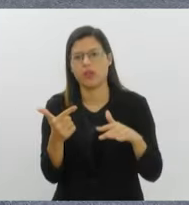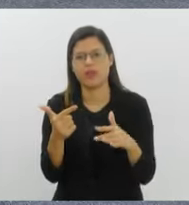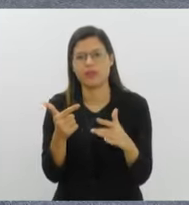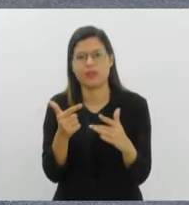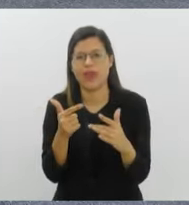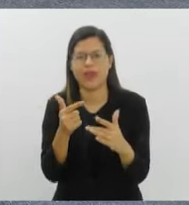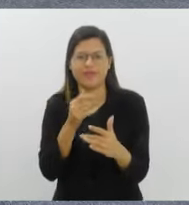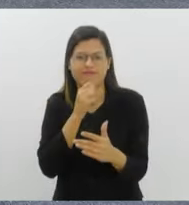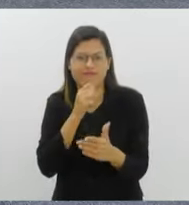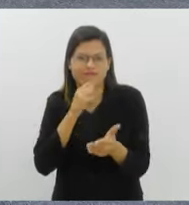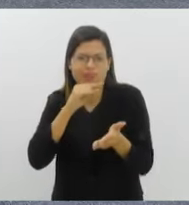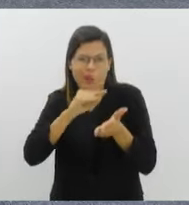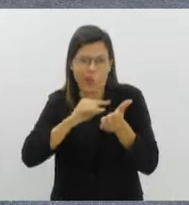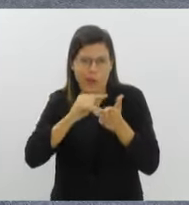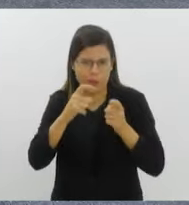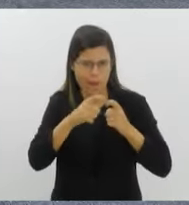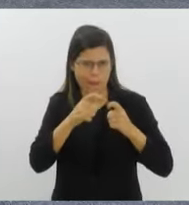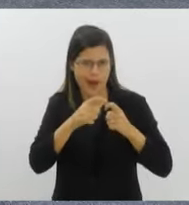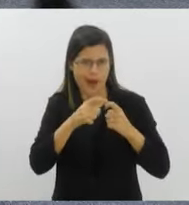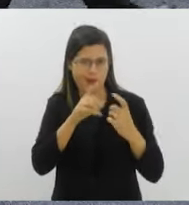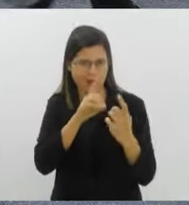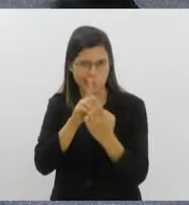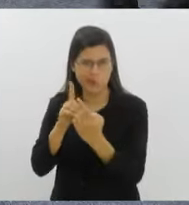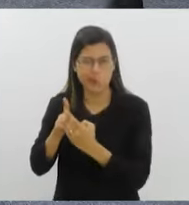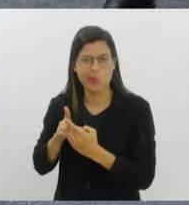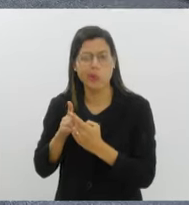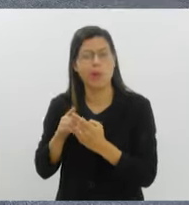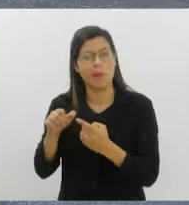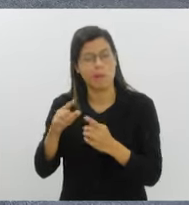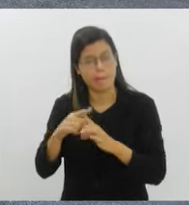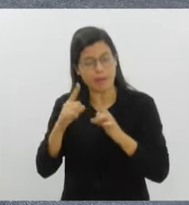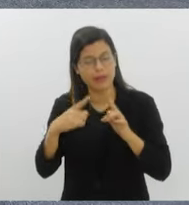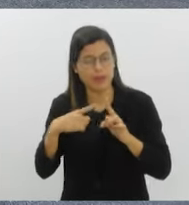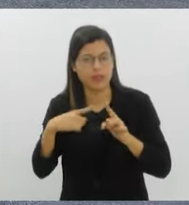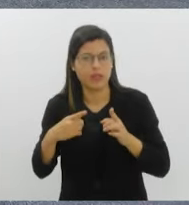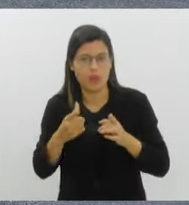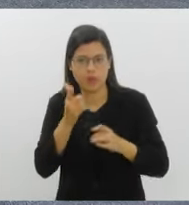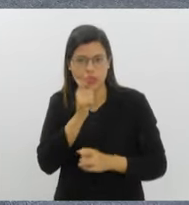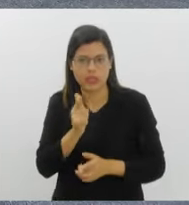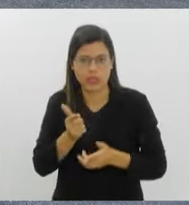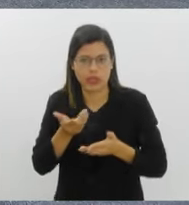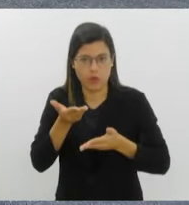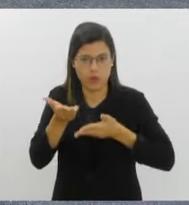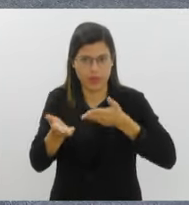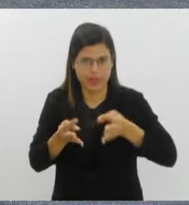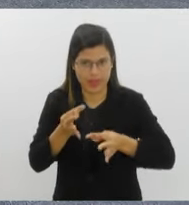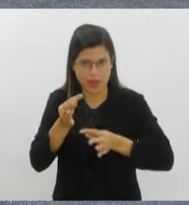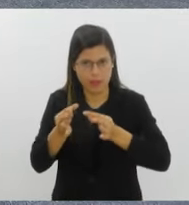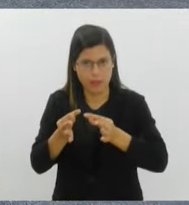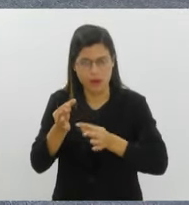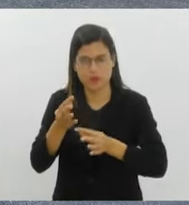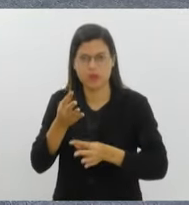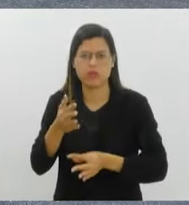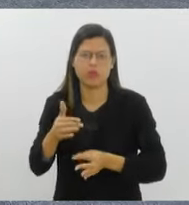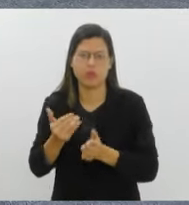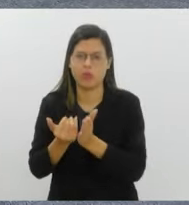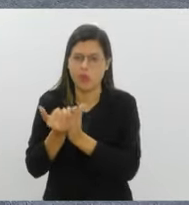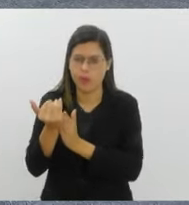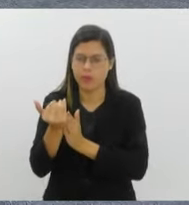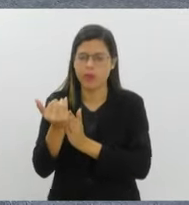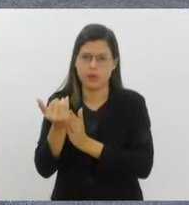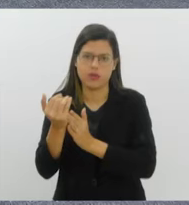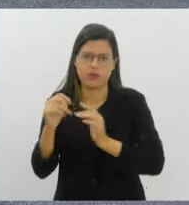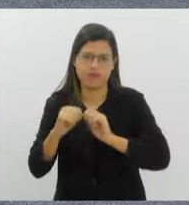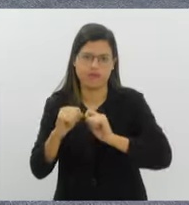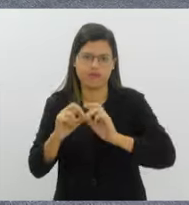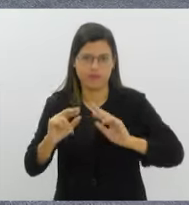diagnóstico, assegurando a elas o atendimento precoce que pode fazer toda a diferença em seu desenvolvimento. Por isso, eu